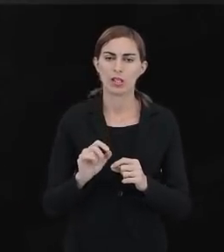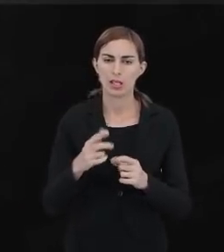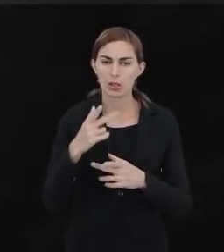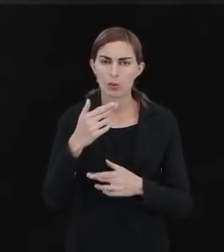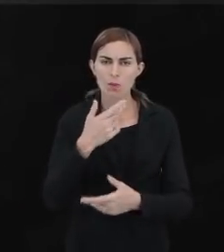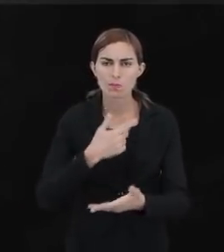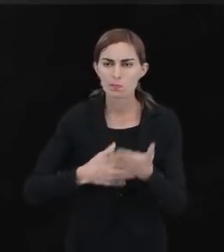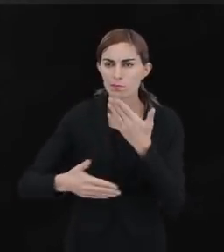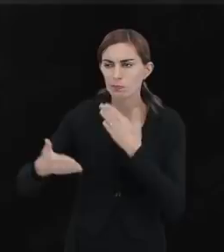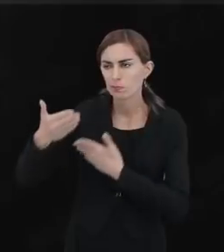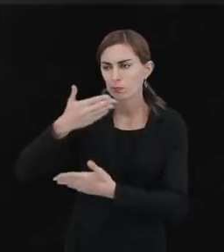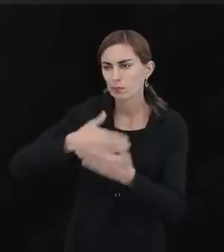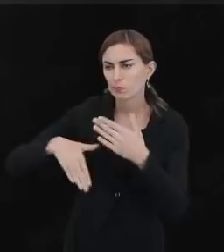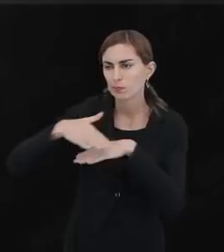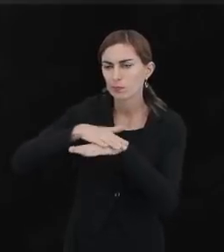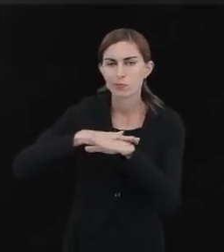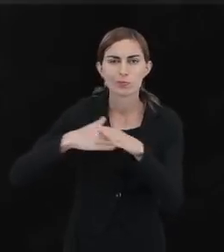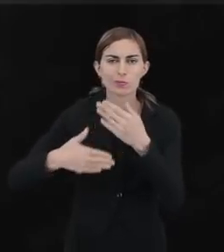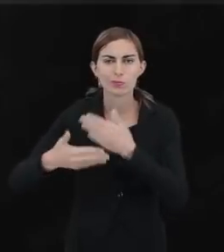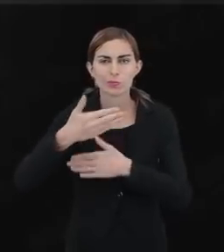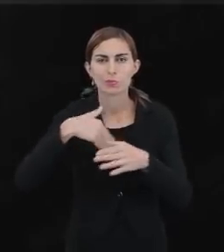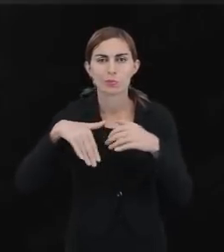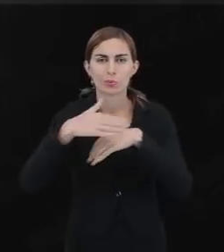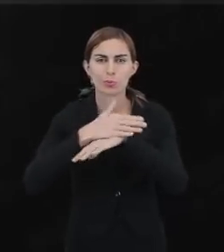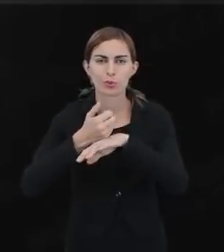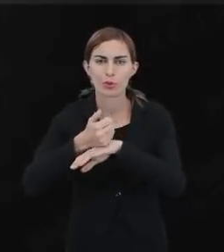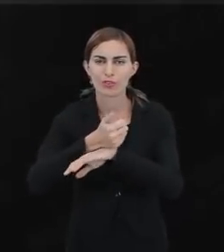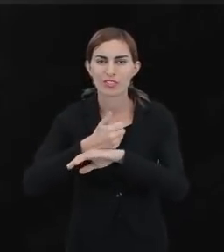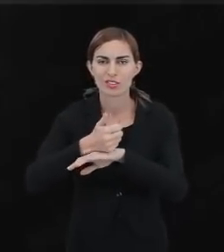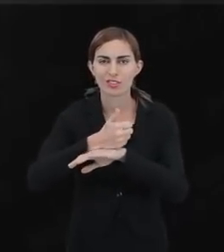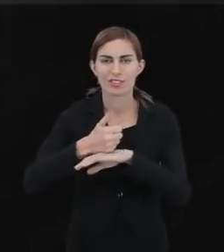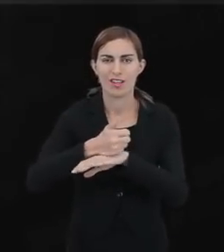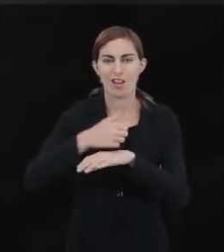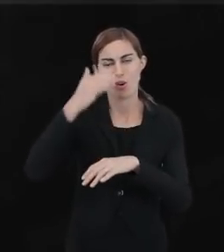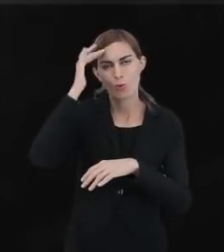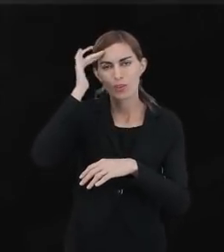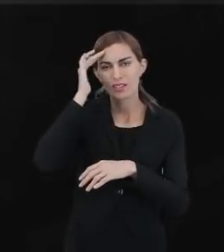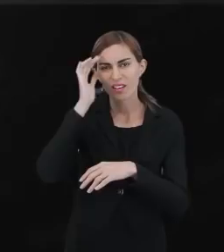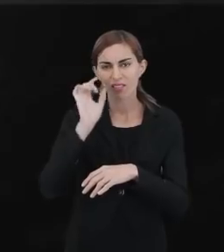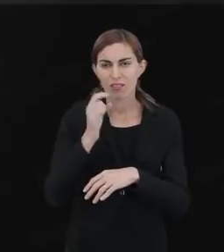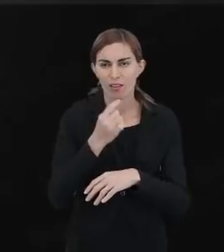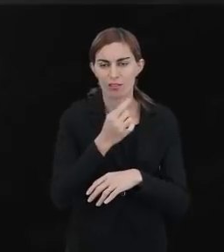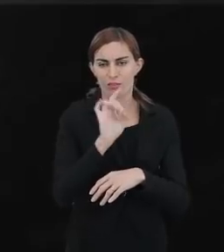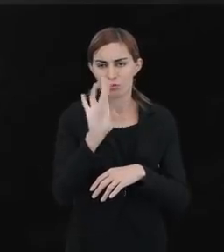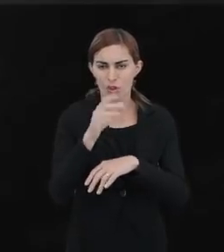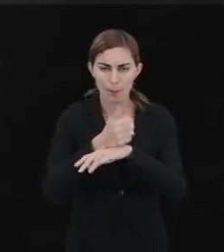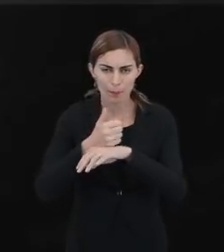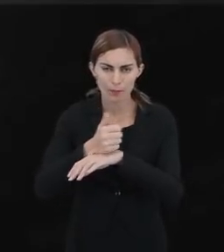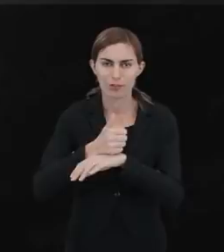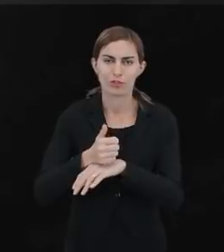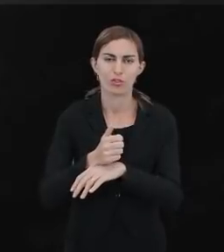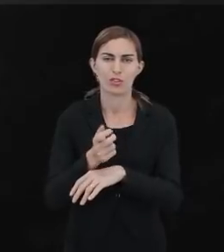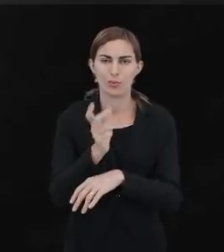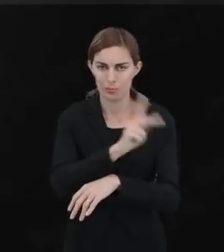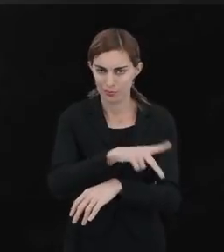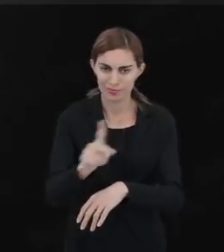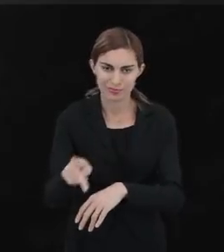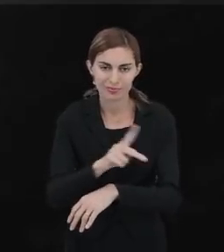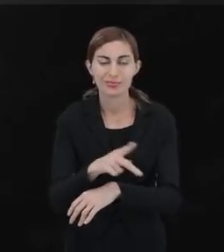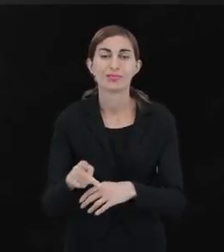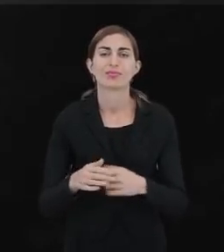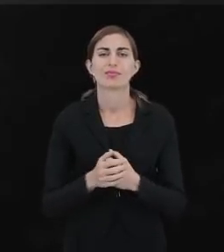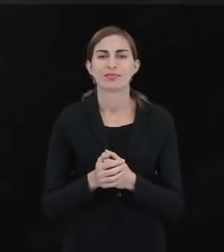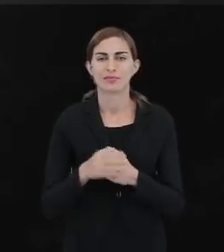articulação entre os profissionais e não entendendo somente os profissionais os professores